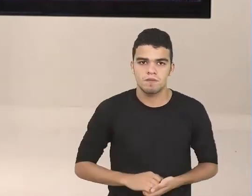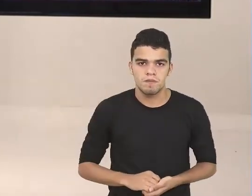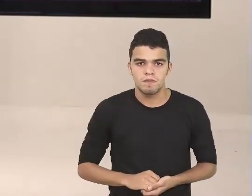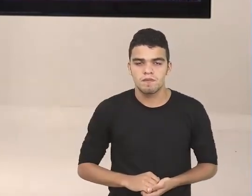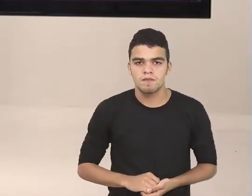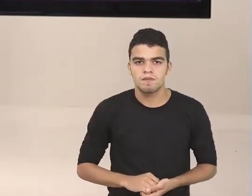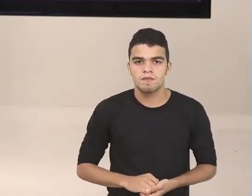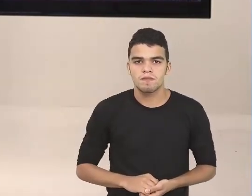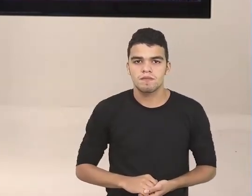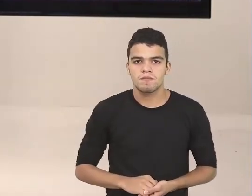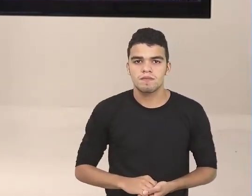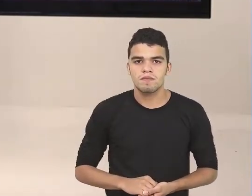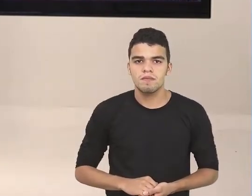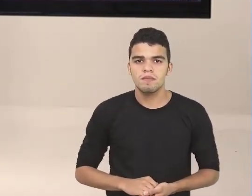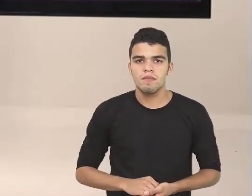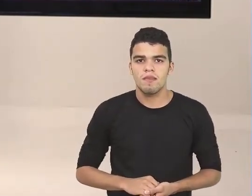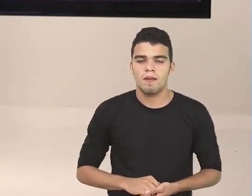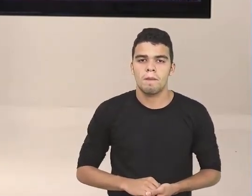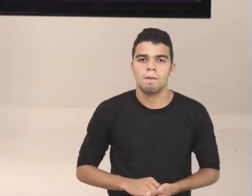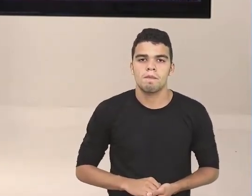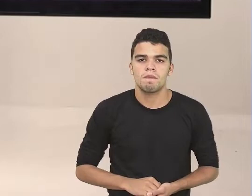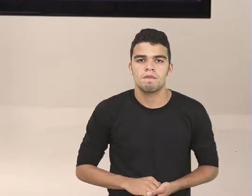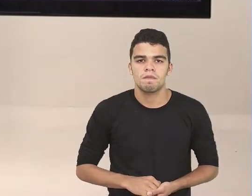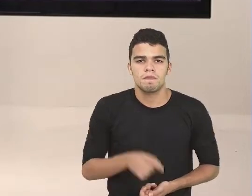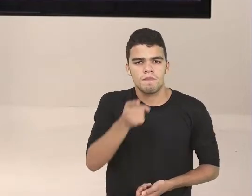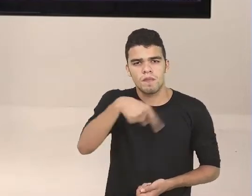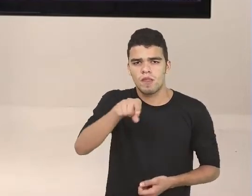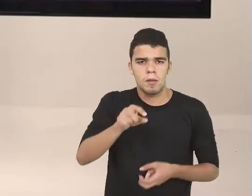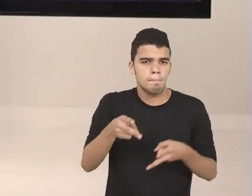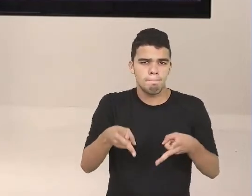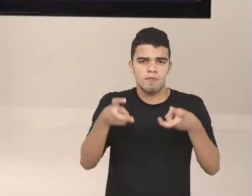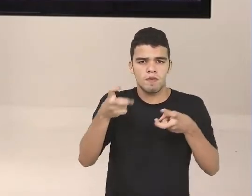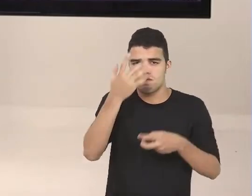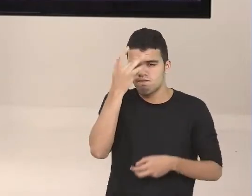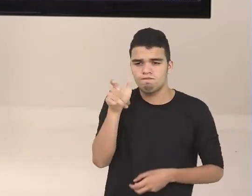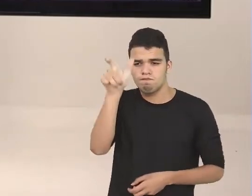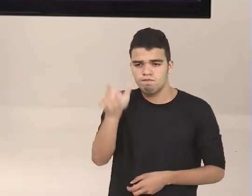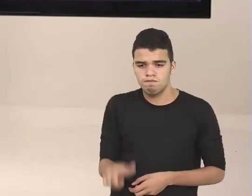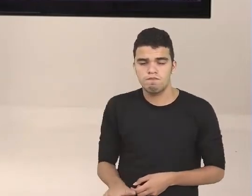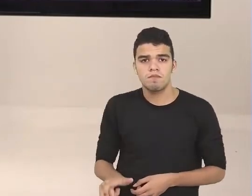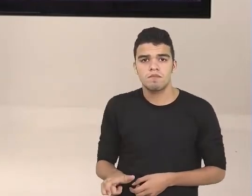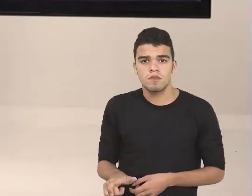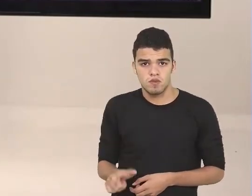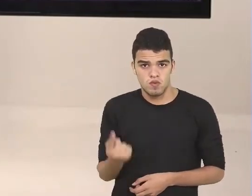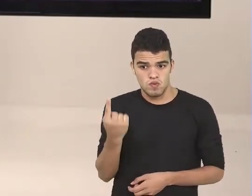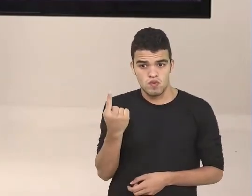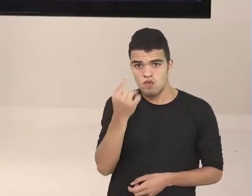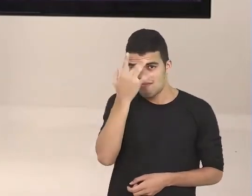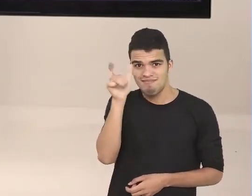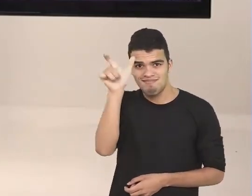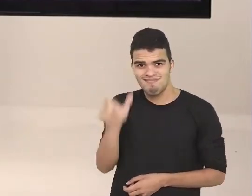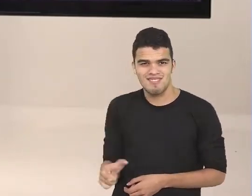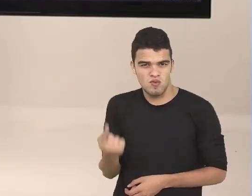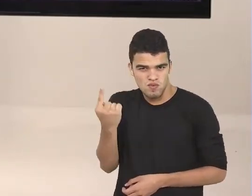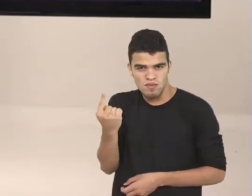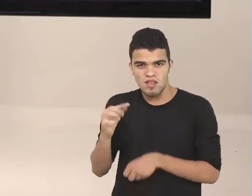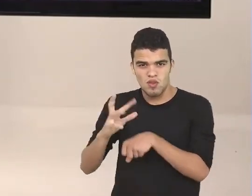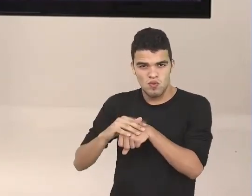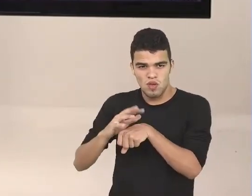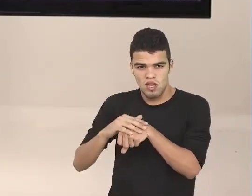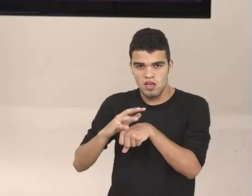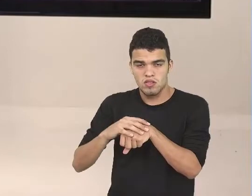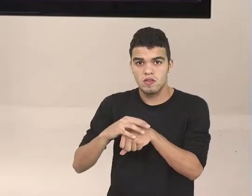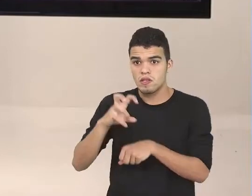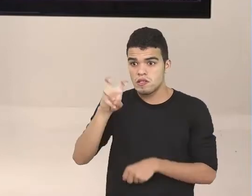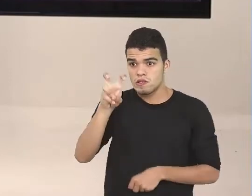Para vocês terem uma ideia, uma pessoa doente, ela consegue, em 5 dias, infectar basicamente